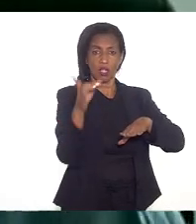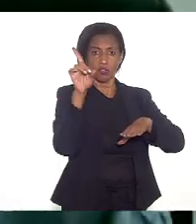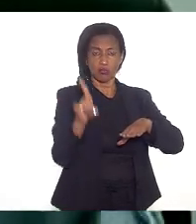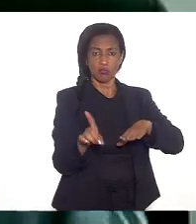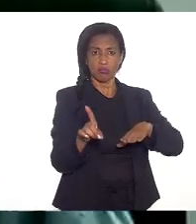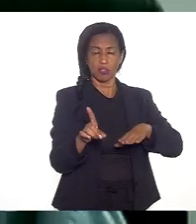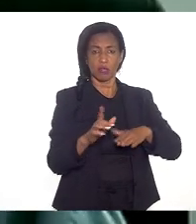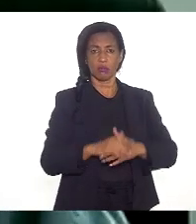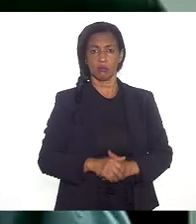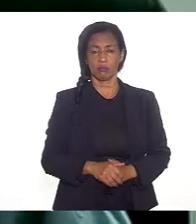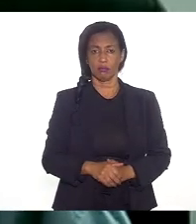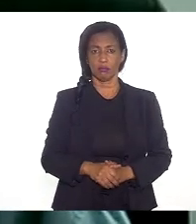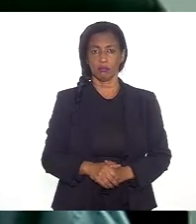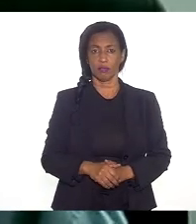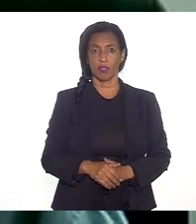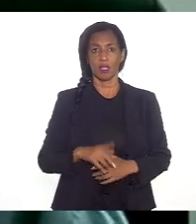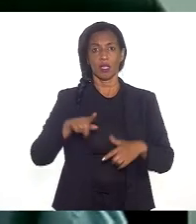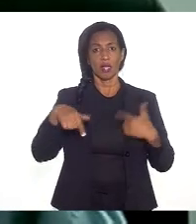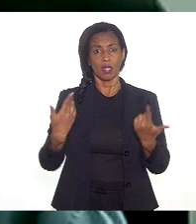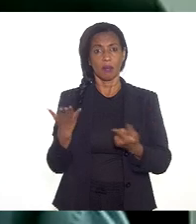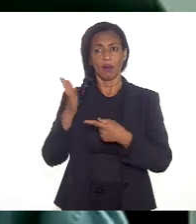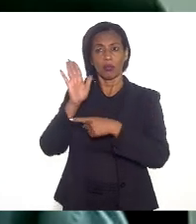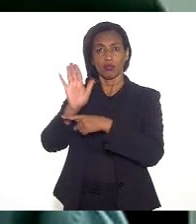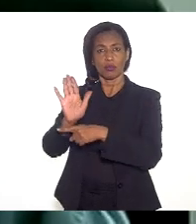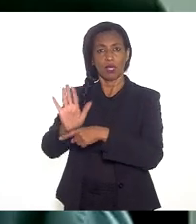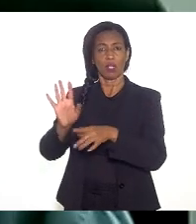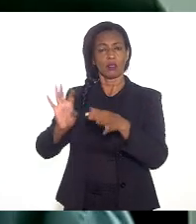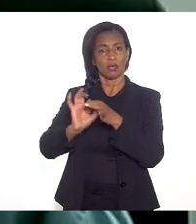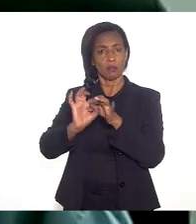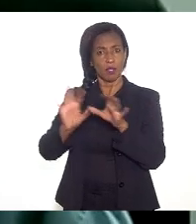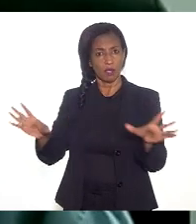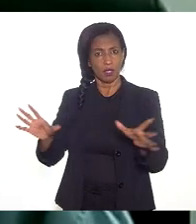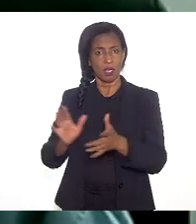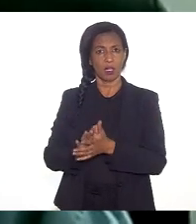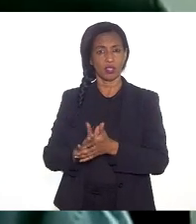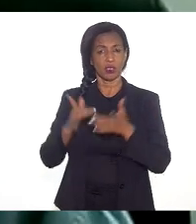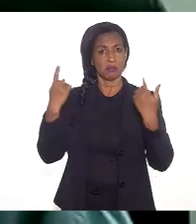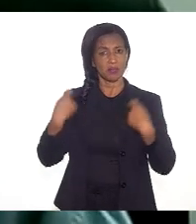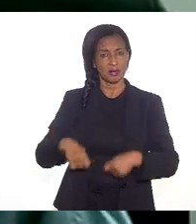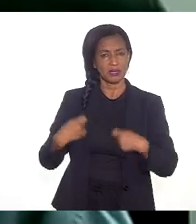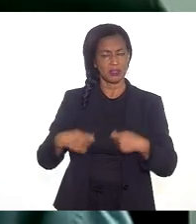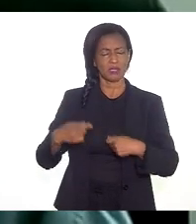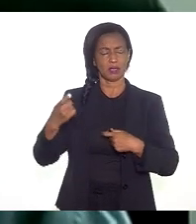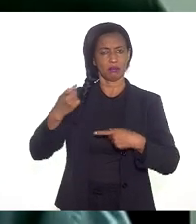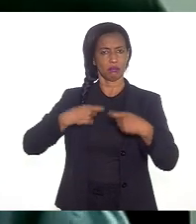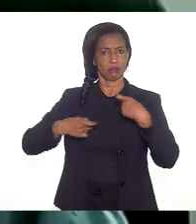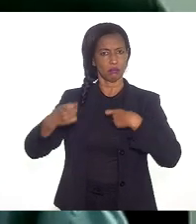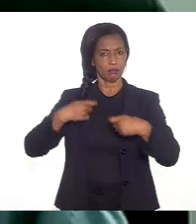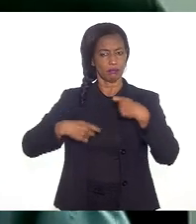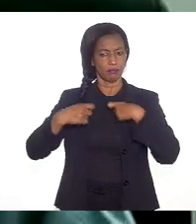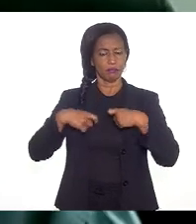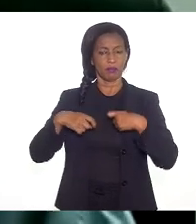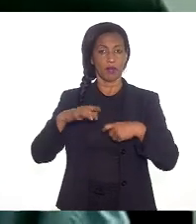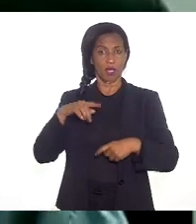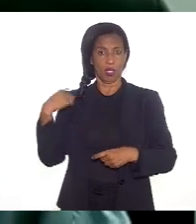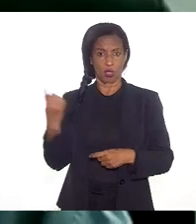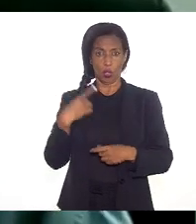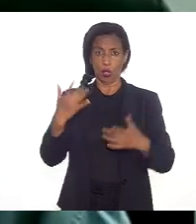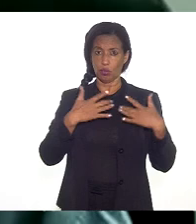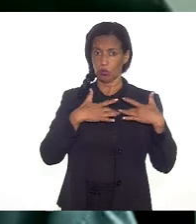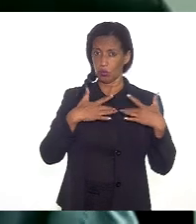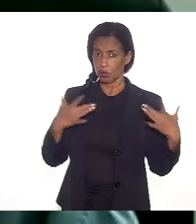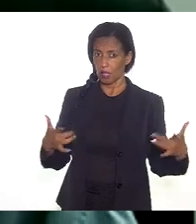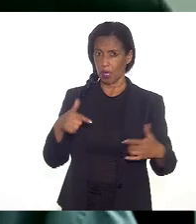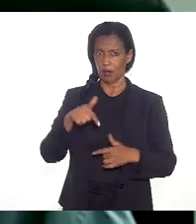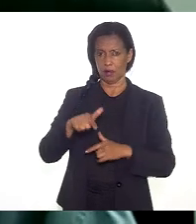República. E, para defender essas liberdades, ele tem que lutar, e nós somos solidários a essa